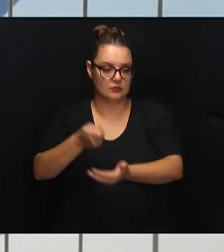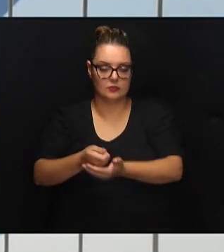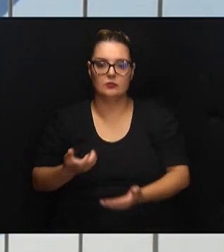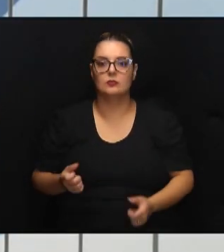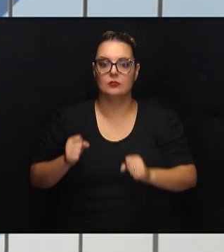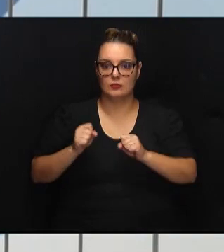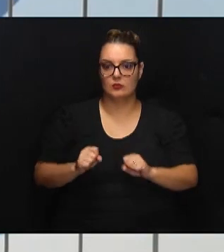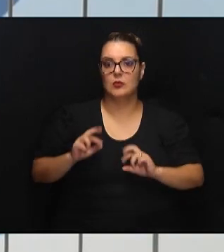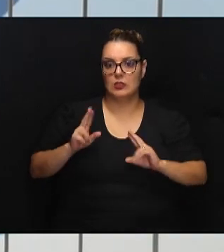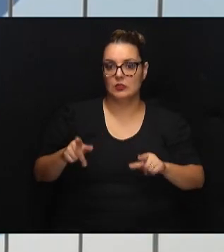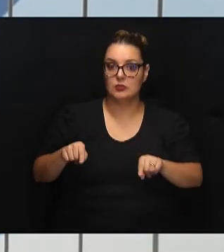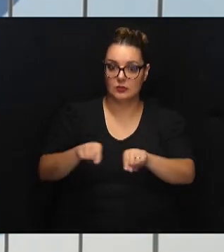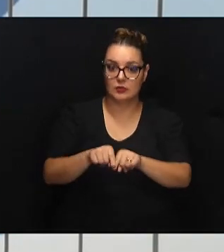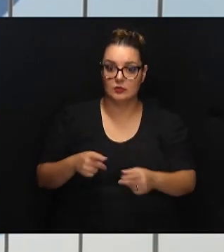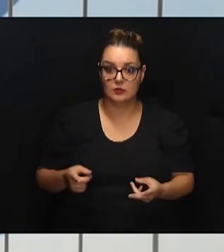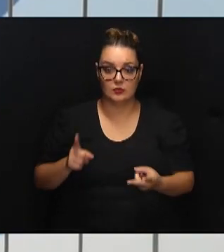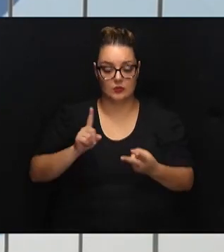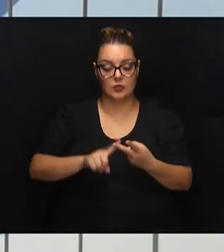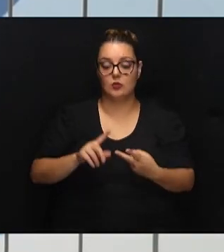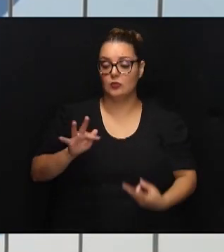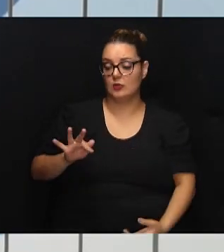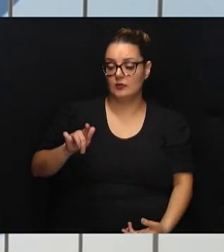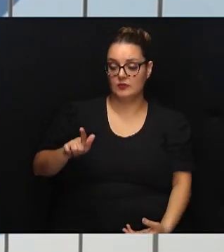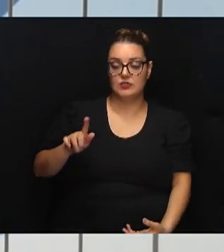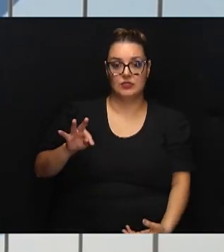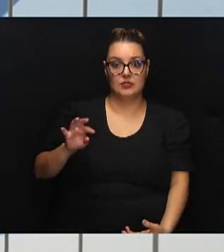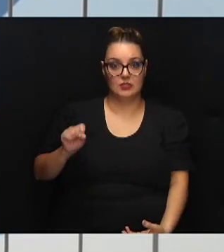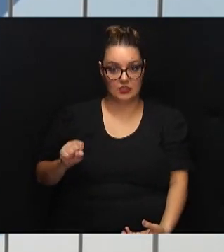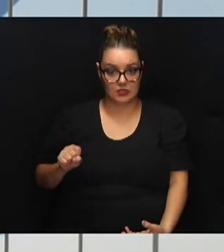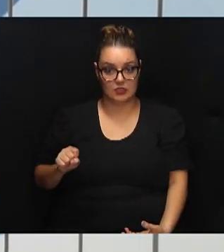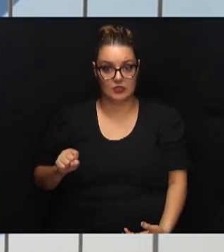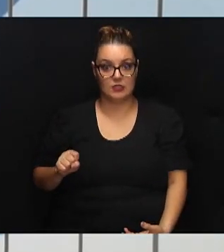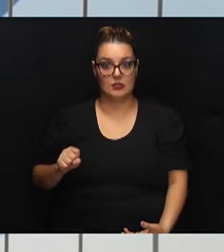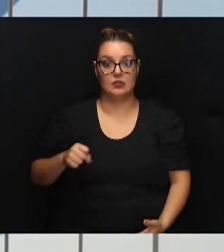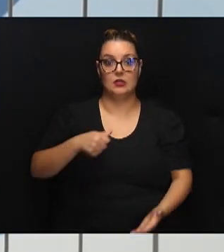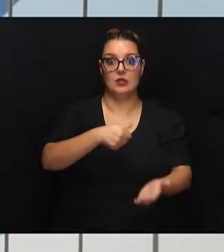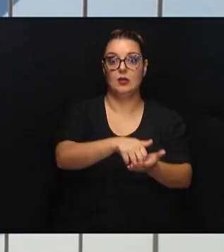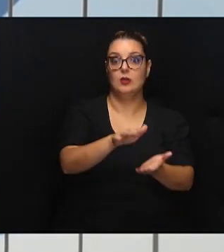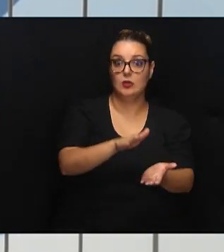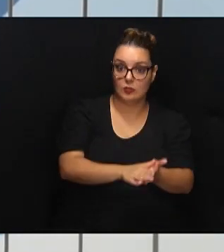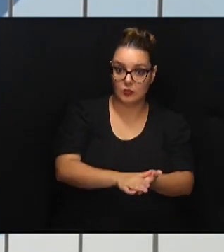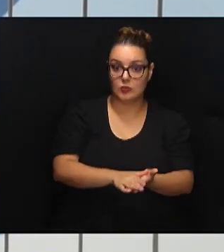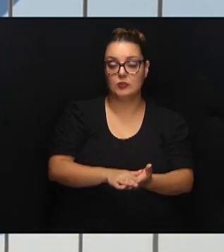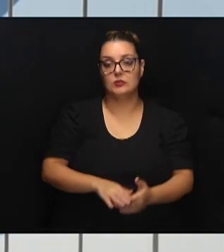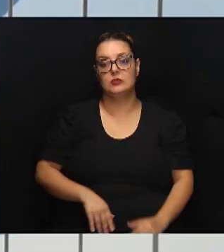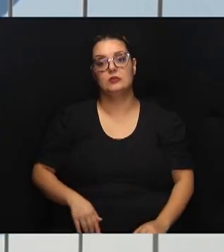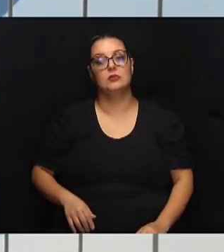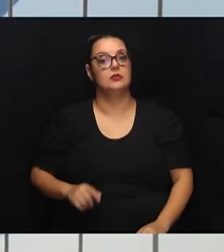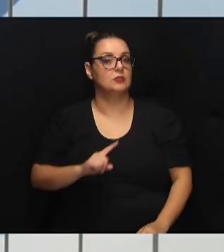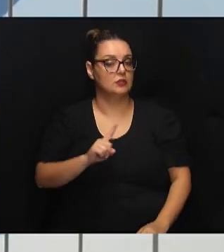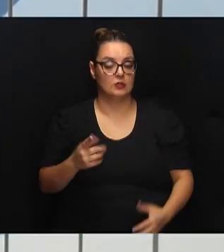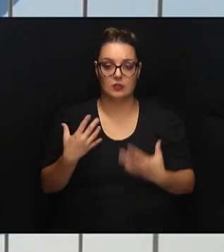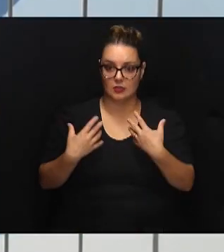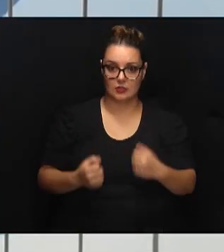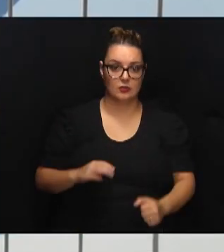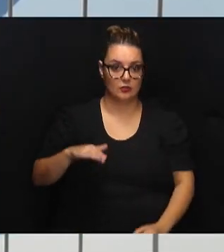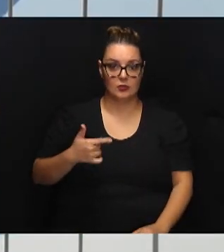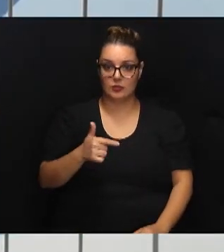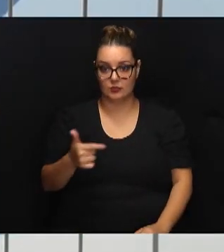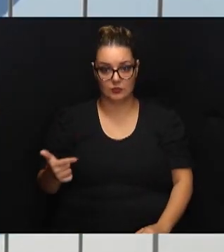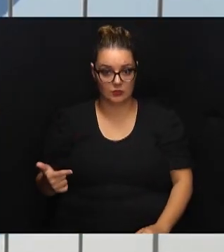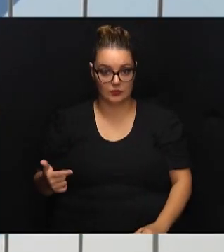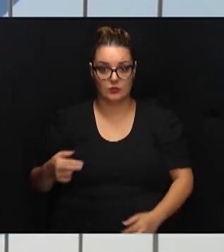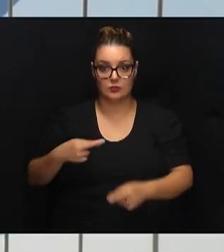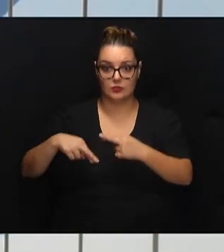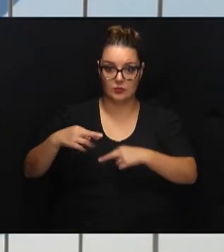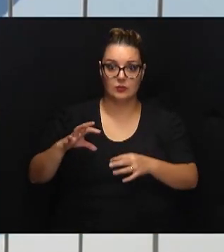dê diferente também. O FGTS, a multa de 40% do FGTS que ele deixa de receber quando ele não tem aquele vínculo